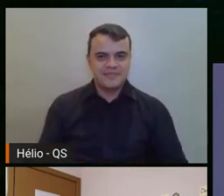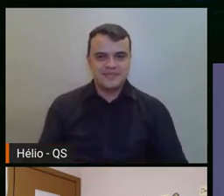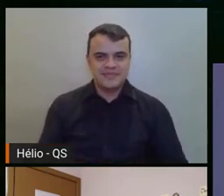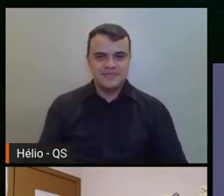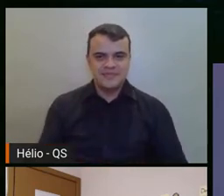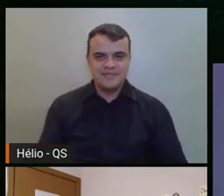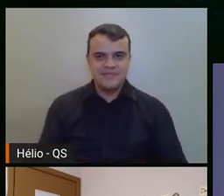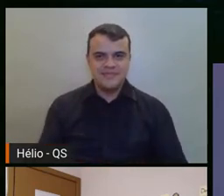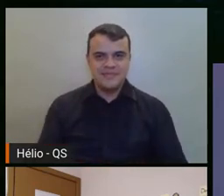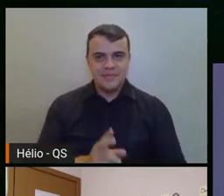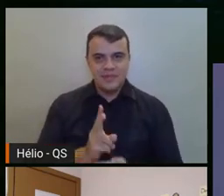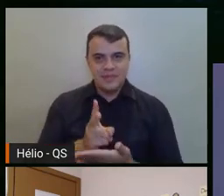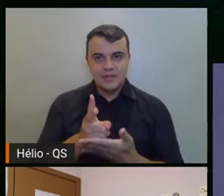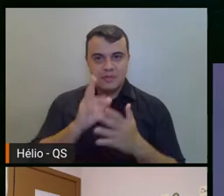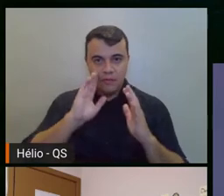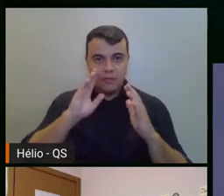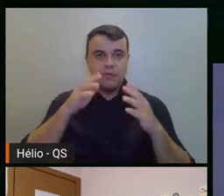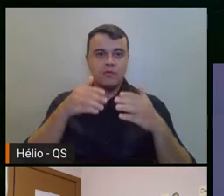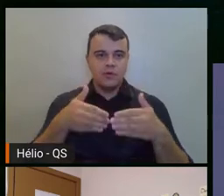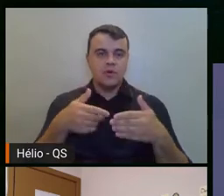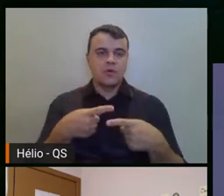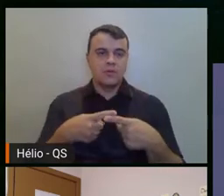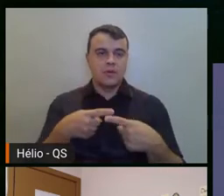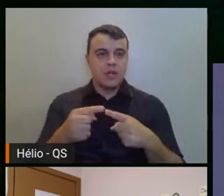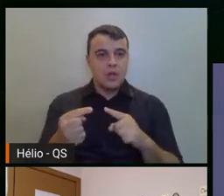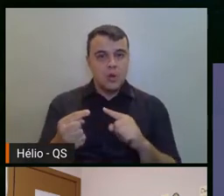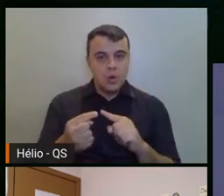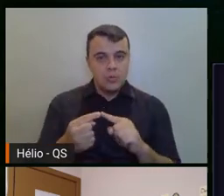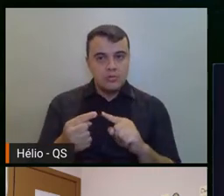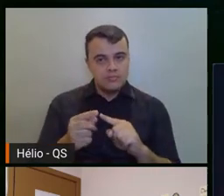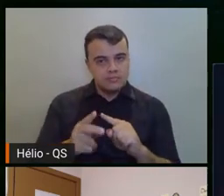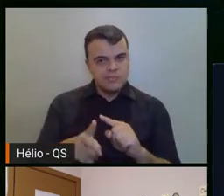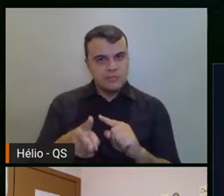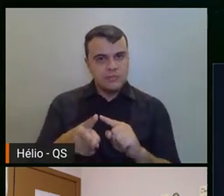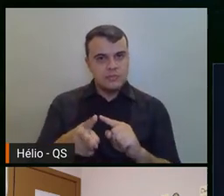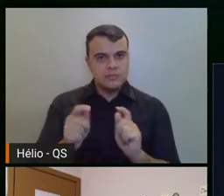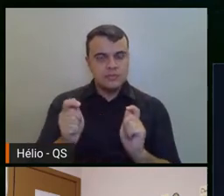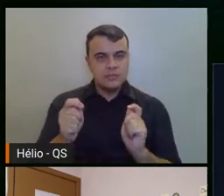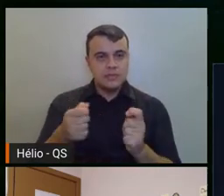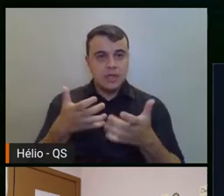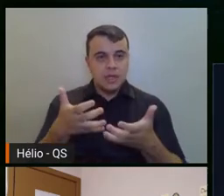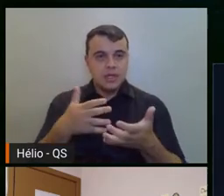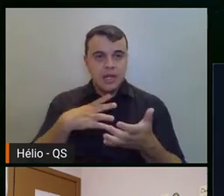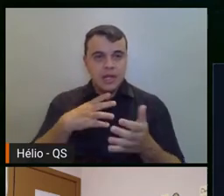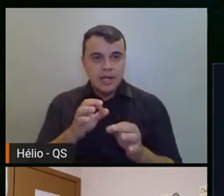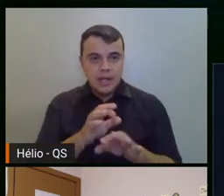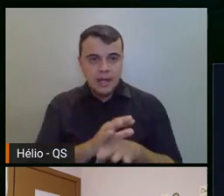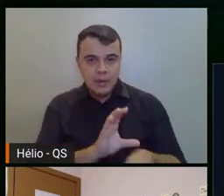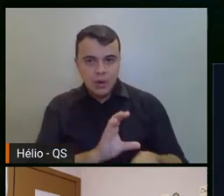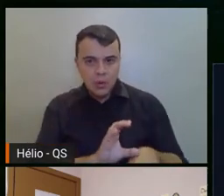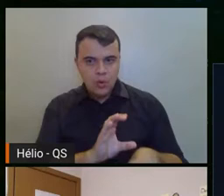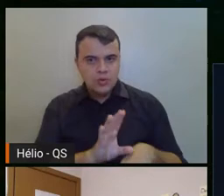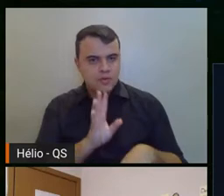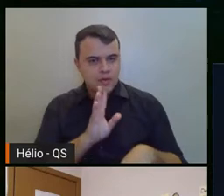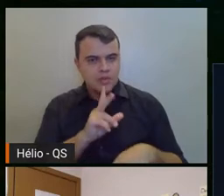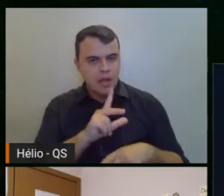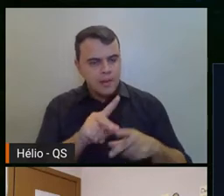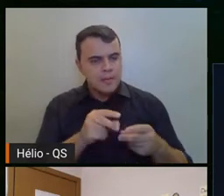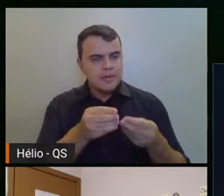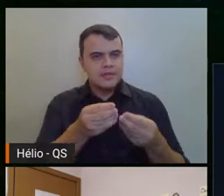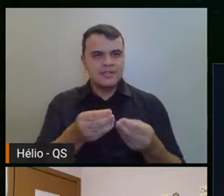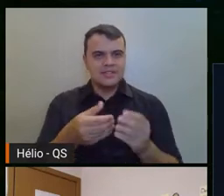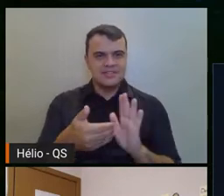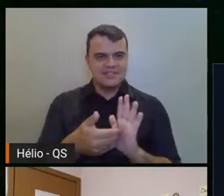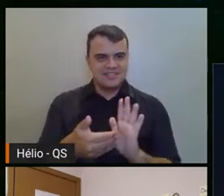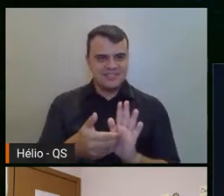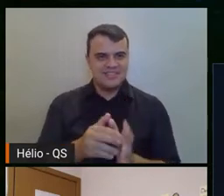Continua em Foco aí porque esse é o objetivo em quem quem conseguir analisar o botecamp aí vai ganhar presente aí no